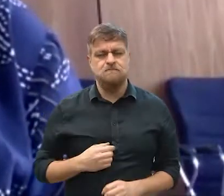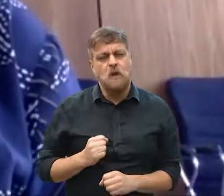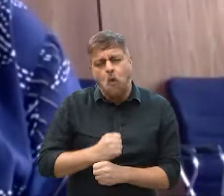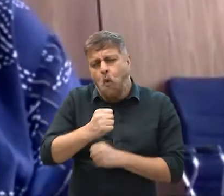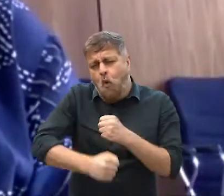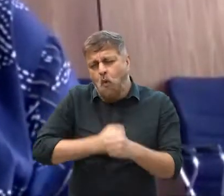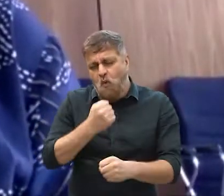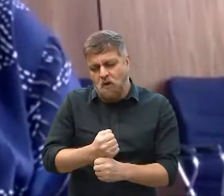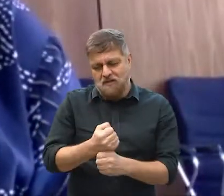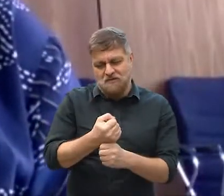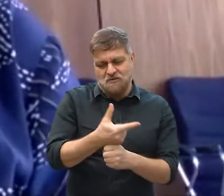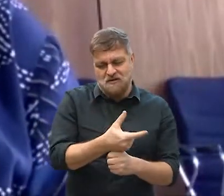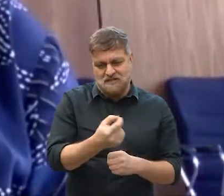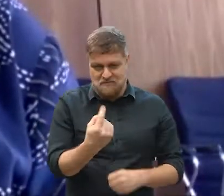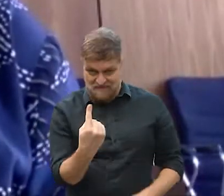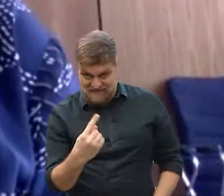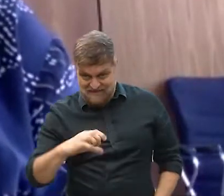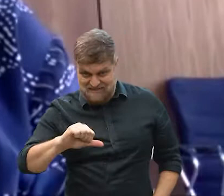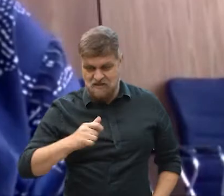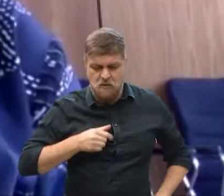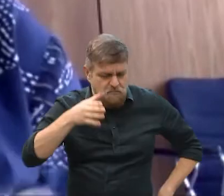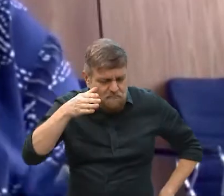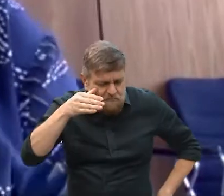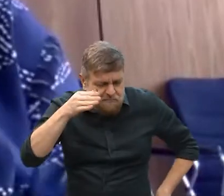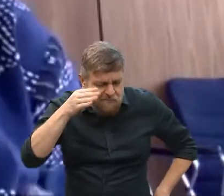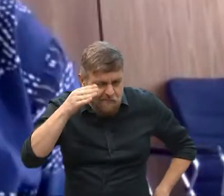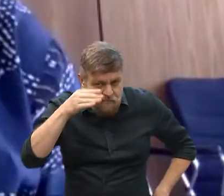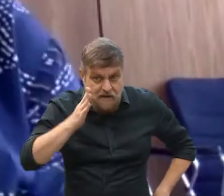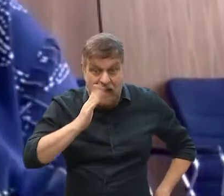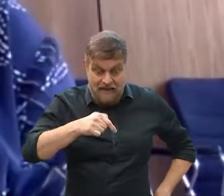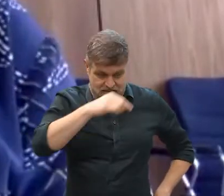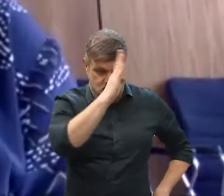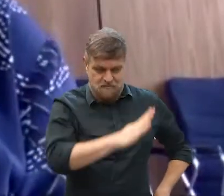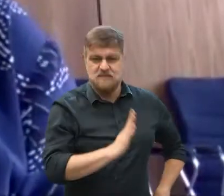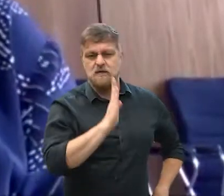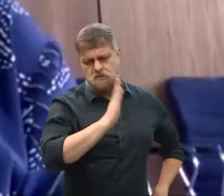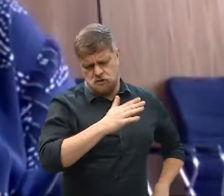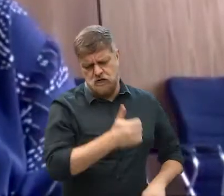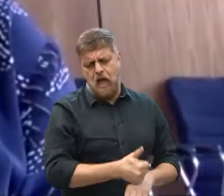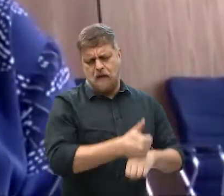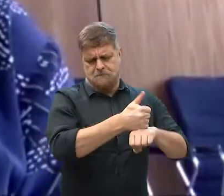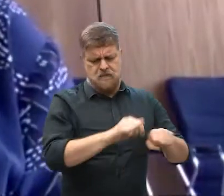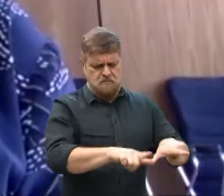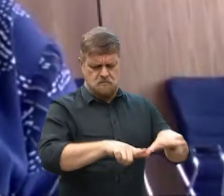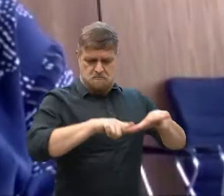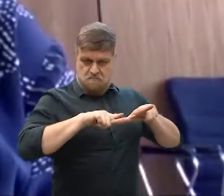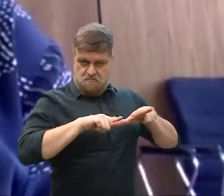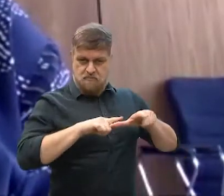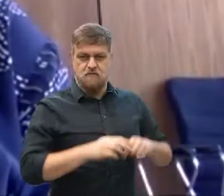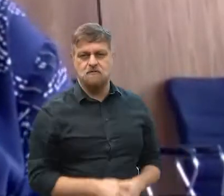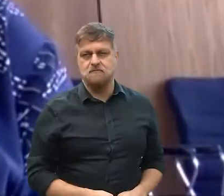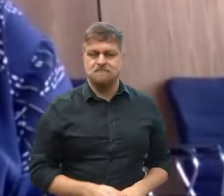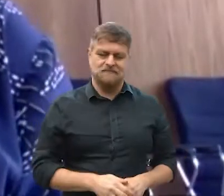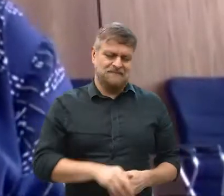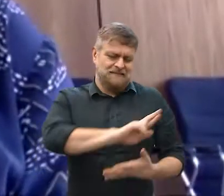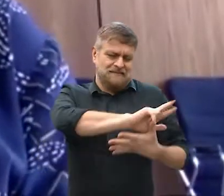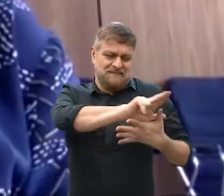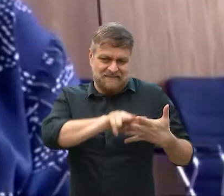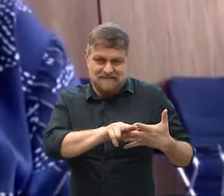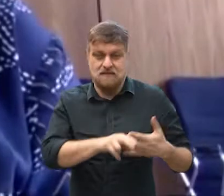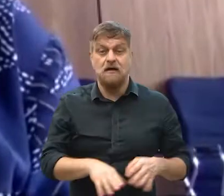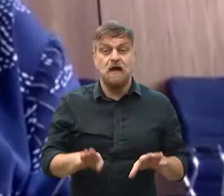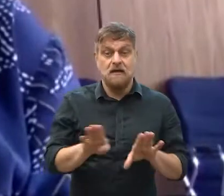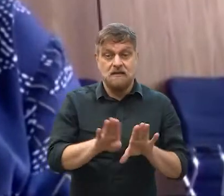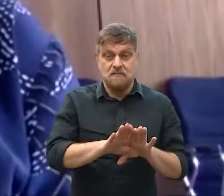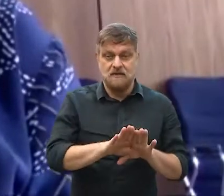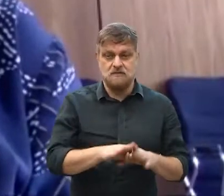de 2019, eu tive essa curiosidade, após já ter recebido alguns prêmios nacionais importantes, como Professores do Brasil,